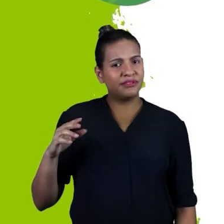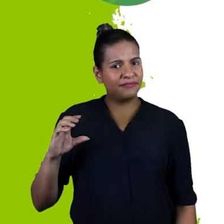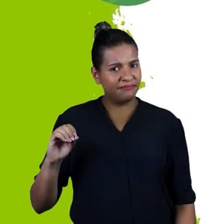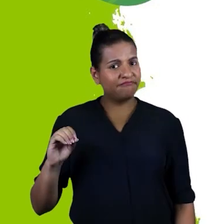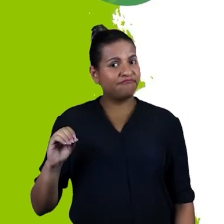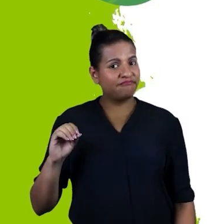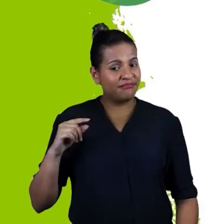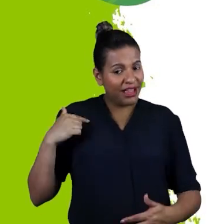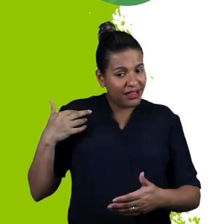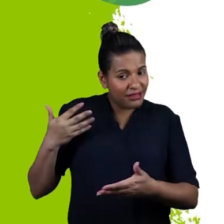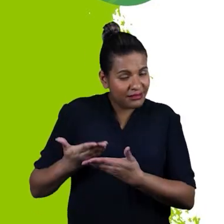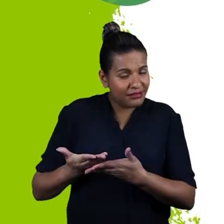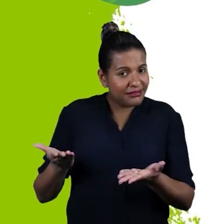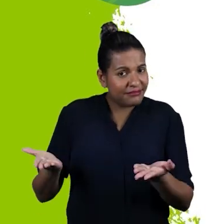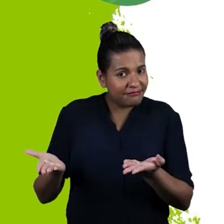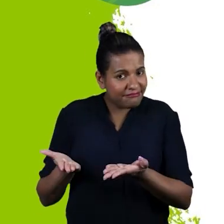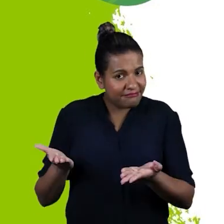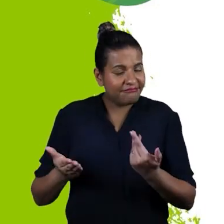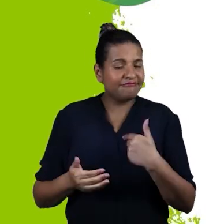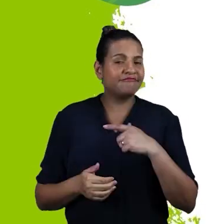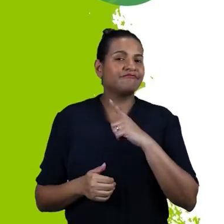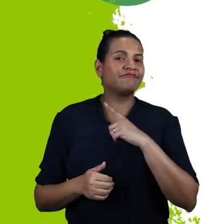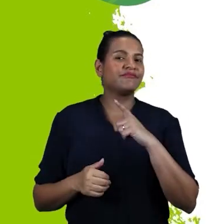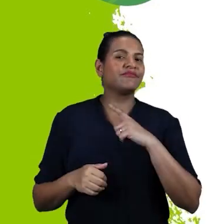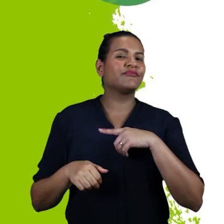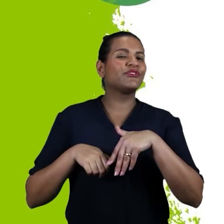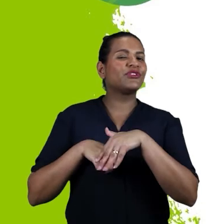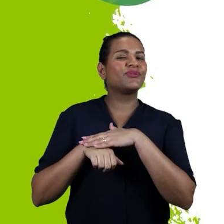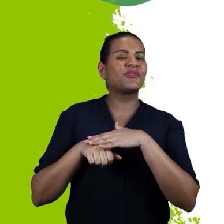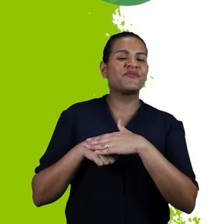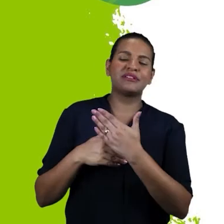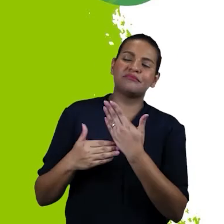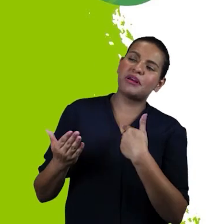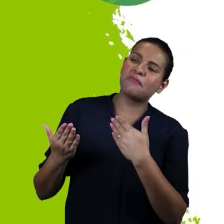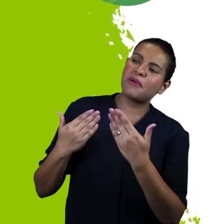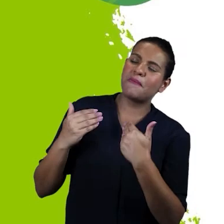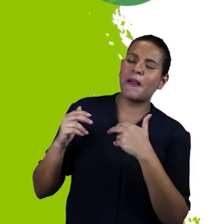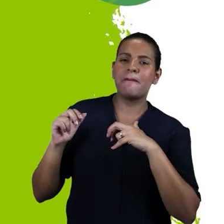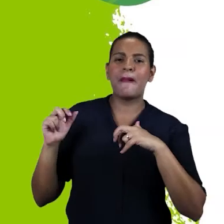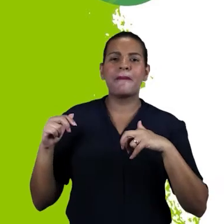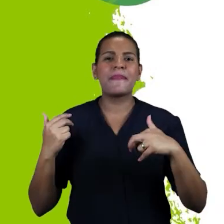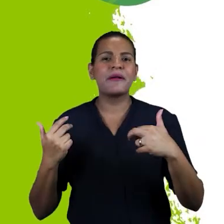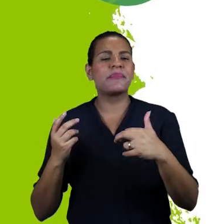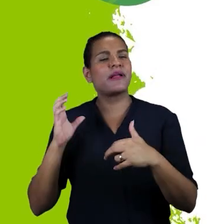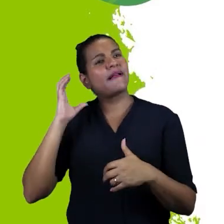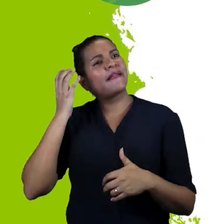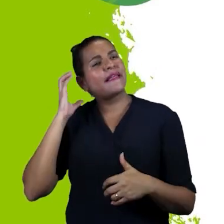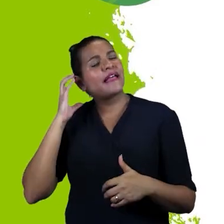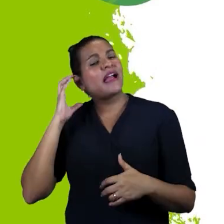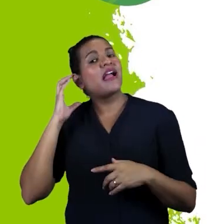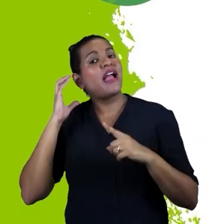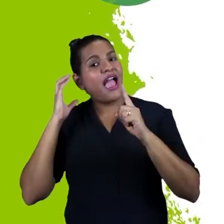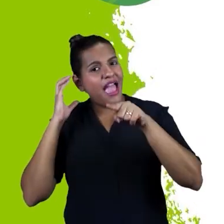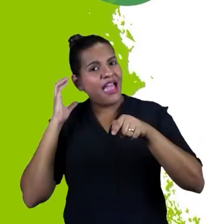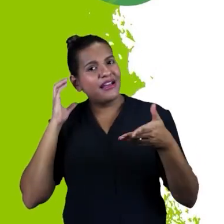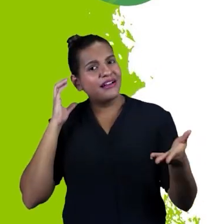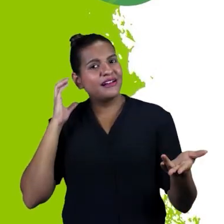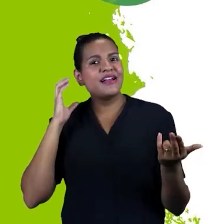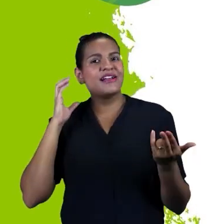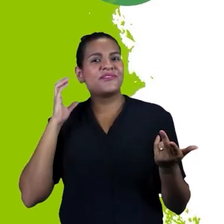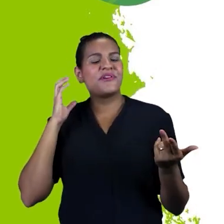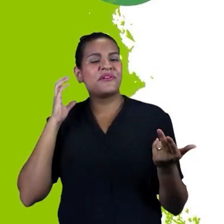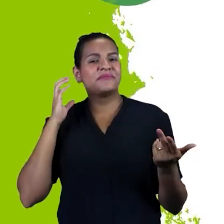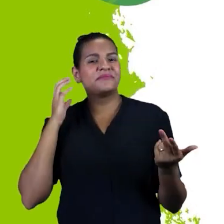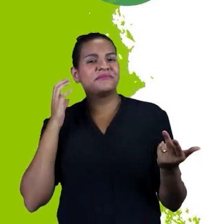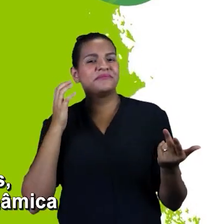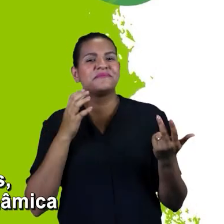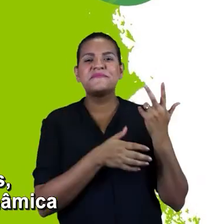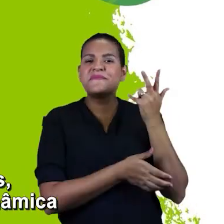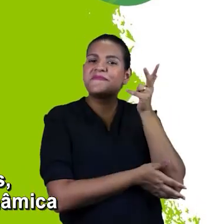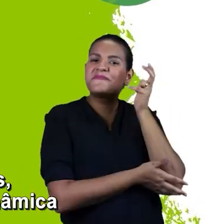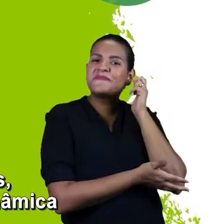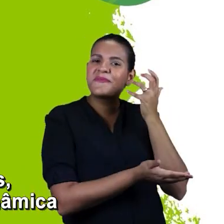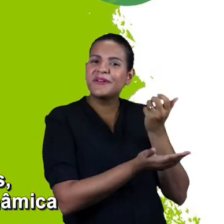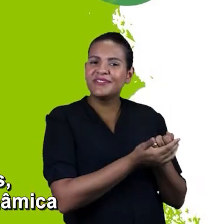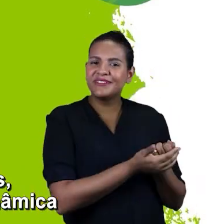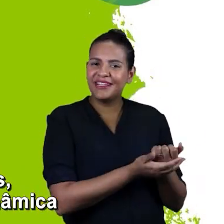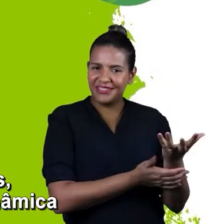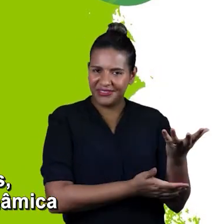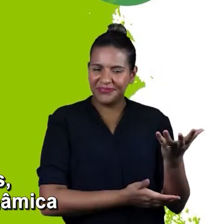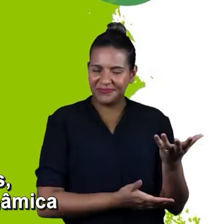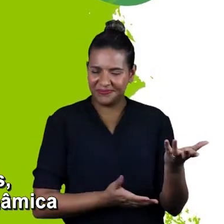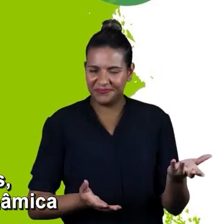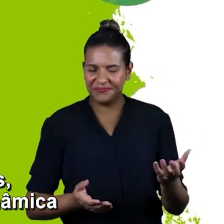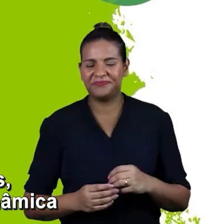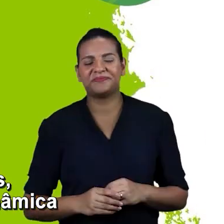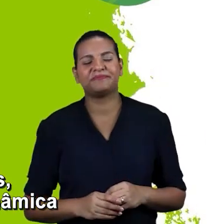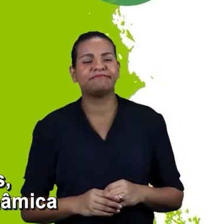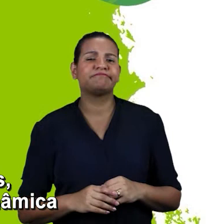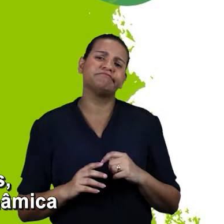você tem rodas de debate e conversa que nada mais são que versões do podcast. Né? Claro que versões que às